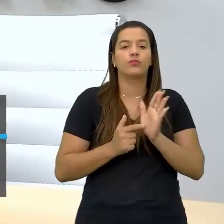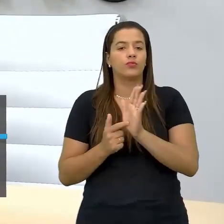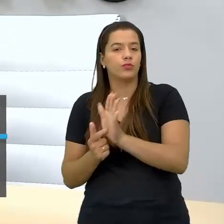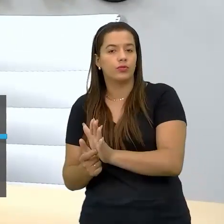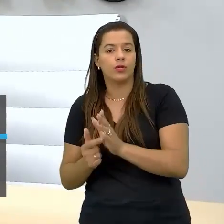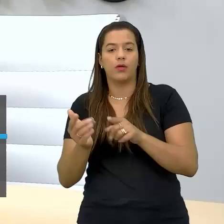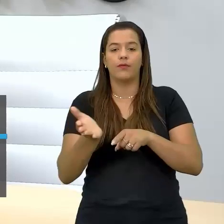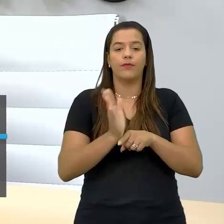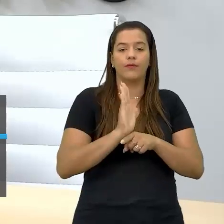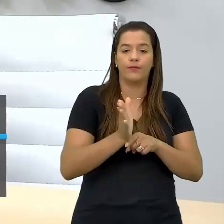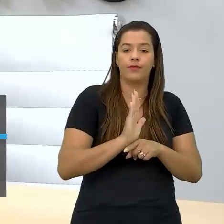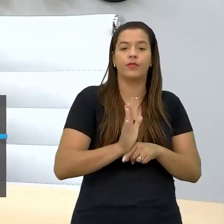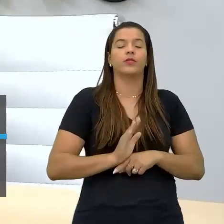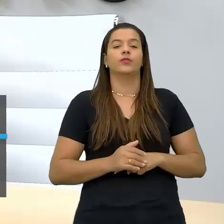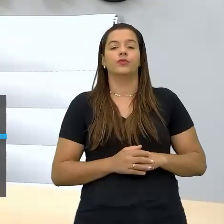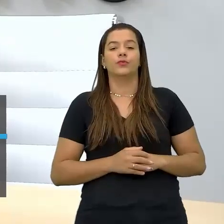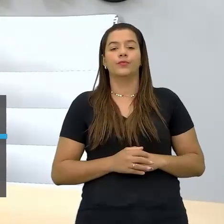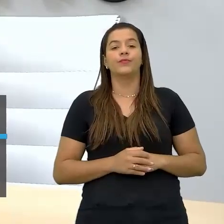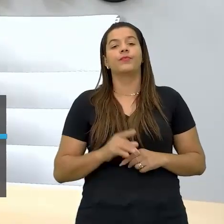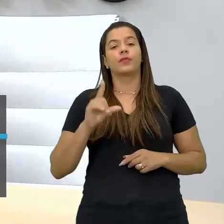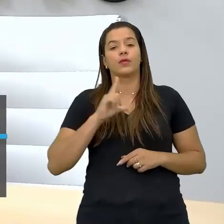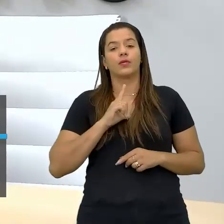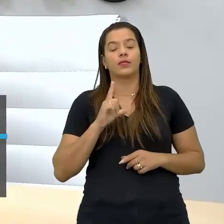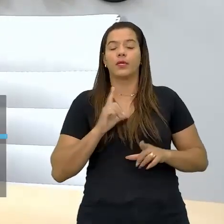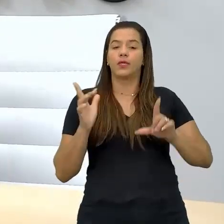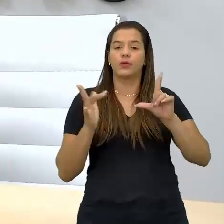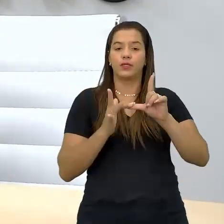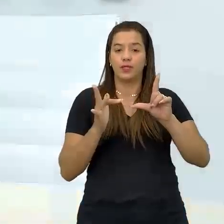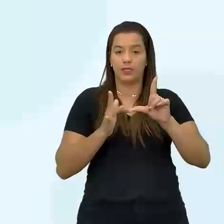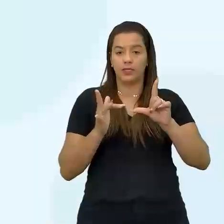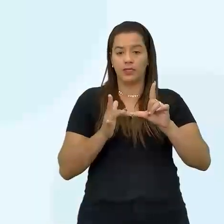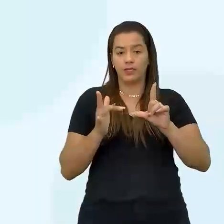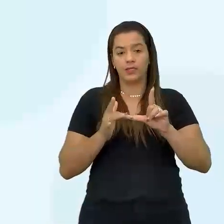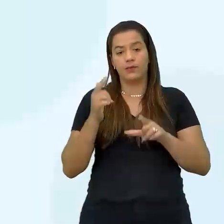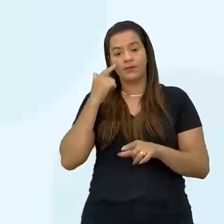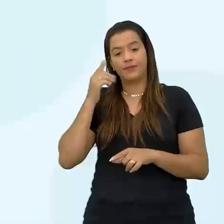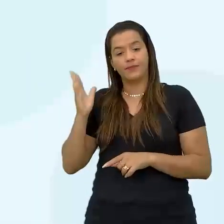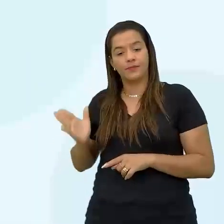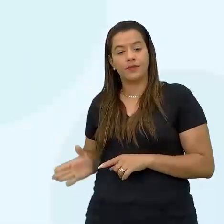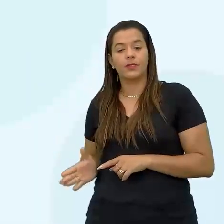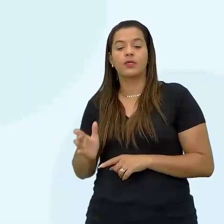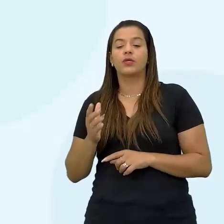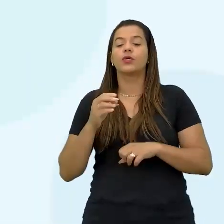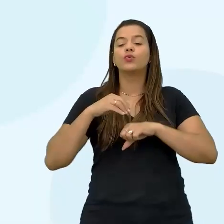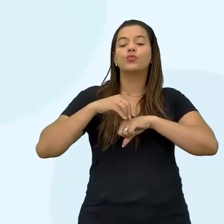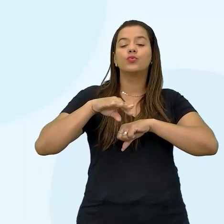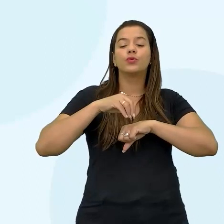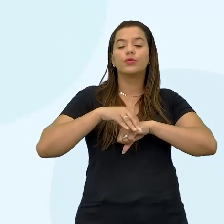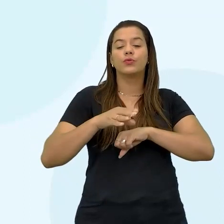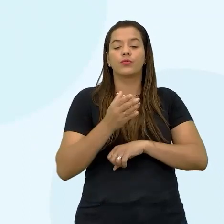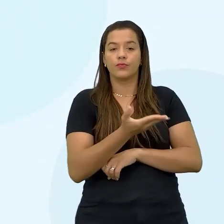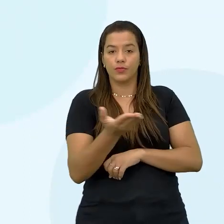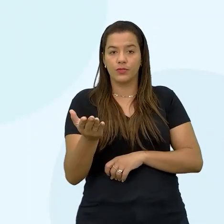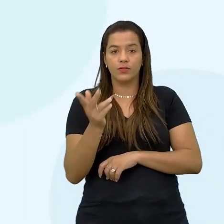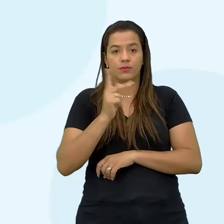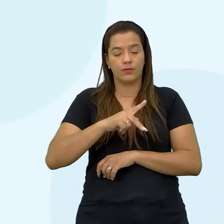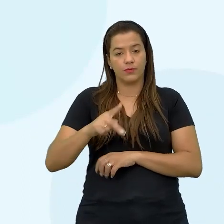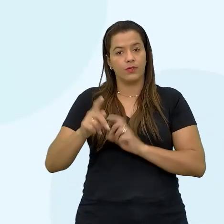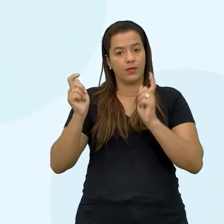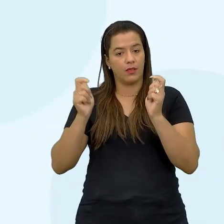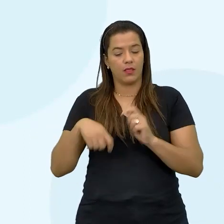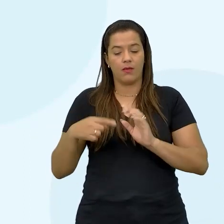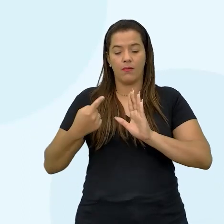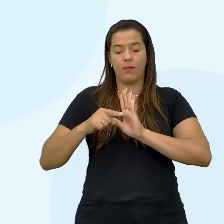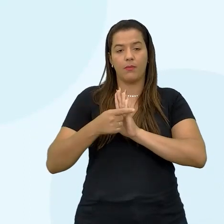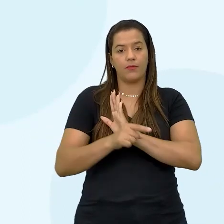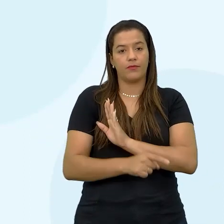slide 25 ainda alguns links de vídeos, né, de sugestões que o professor pode aprofundar esse debate